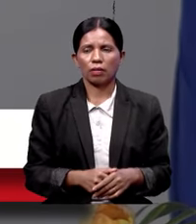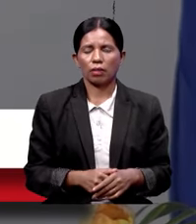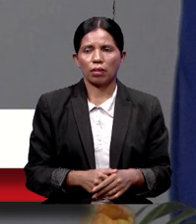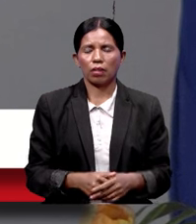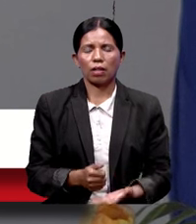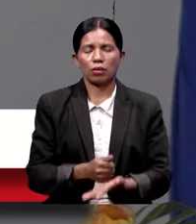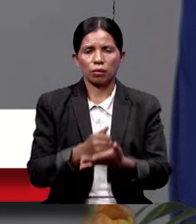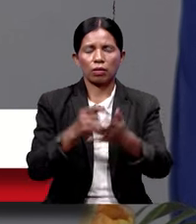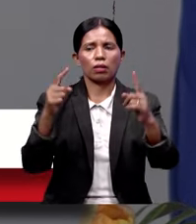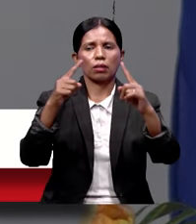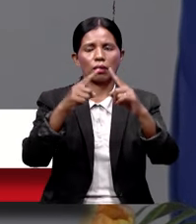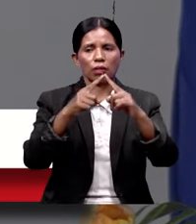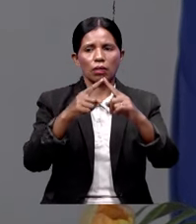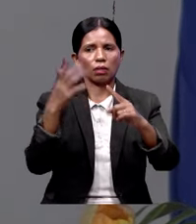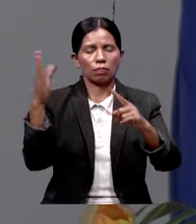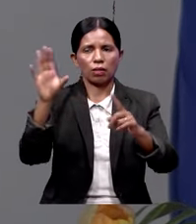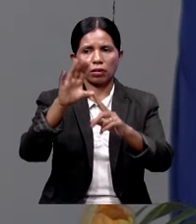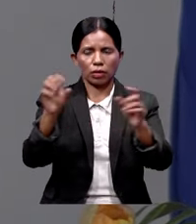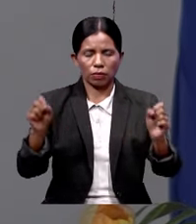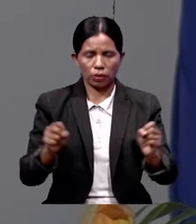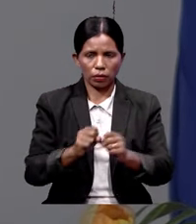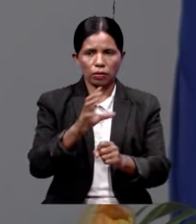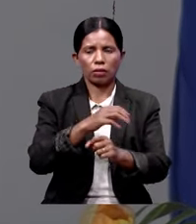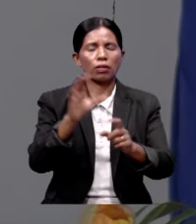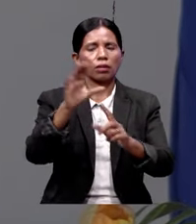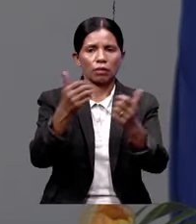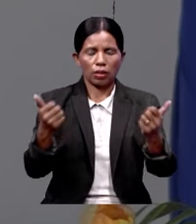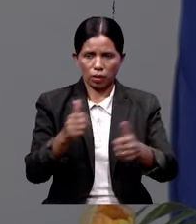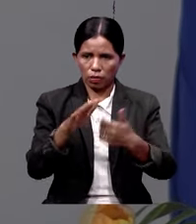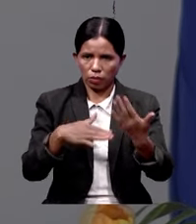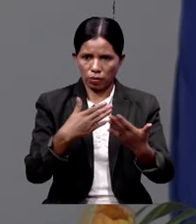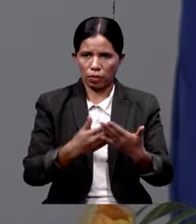Bahia, chefe suco no chefe aldeia Sira.